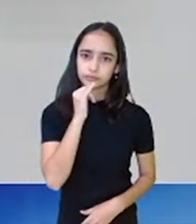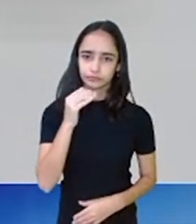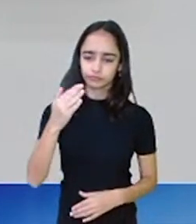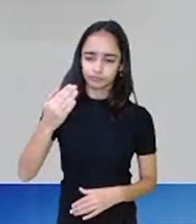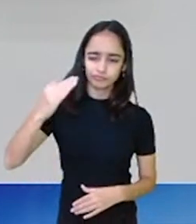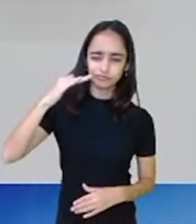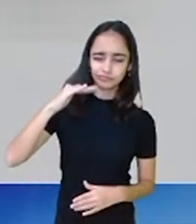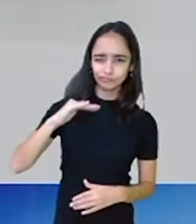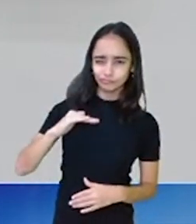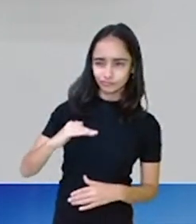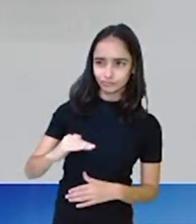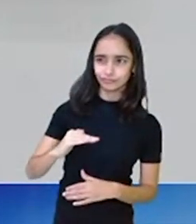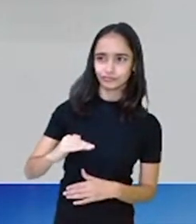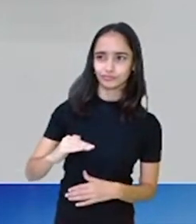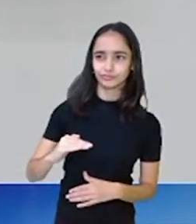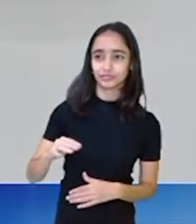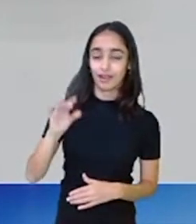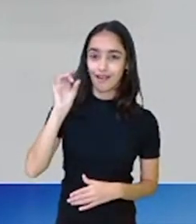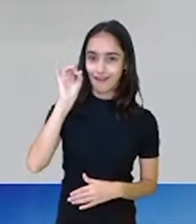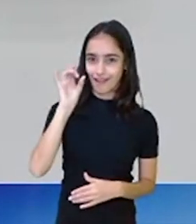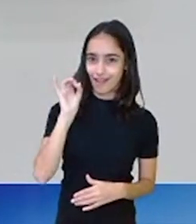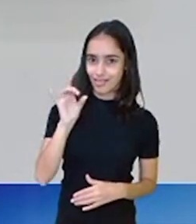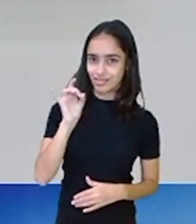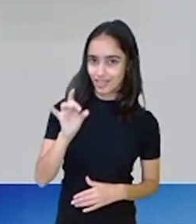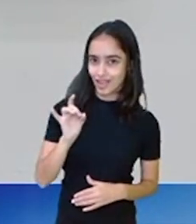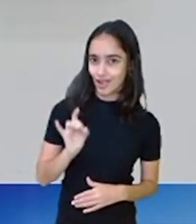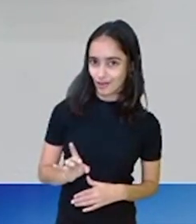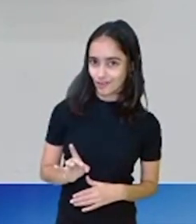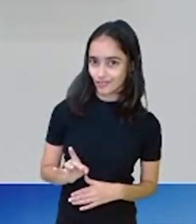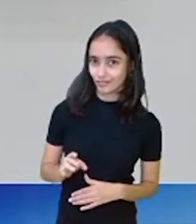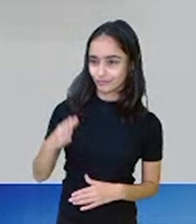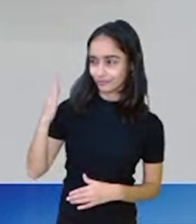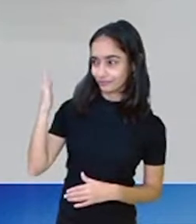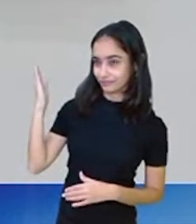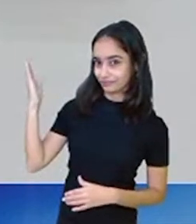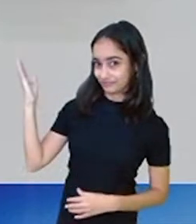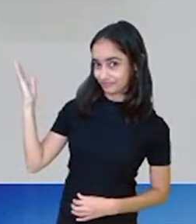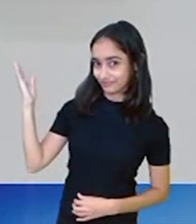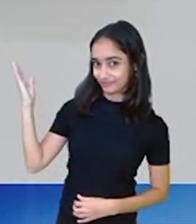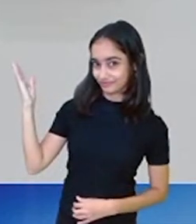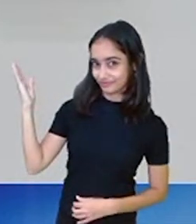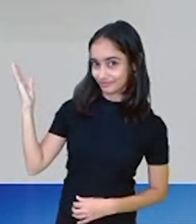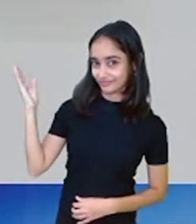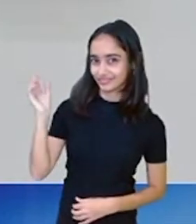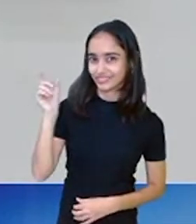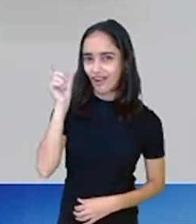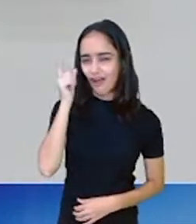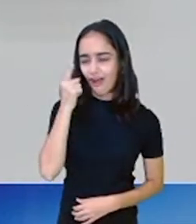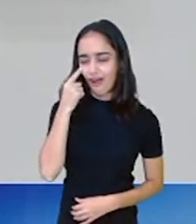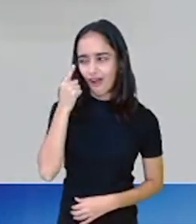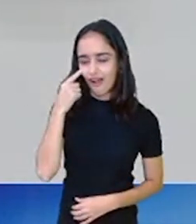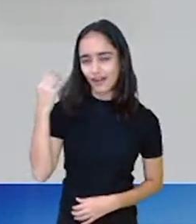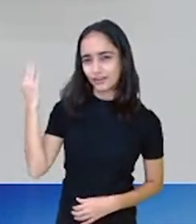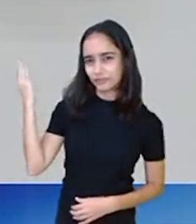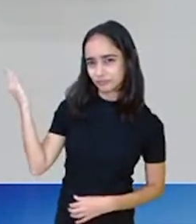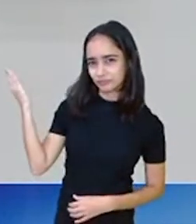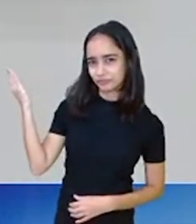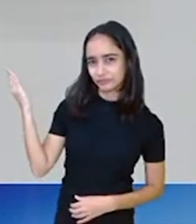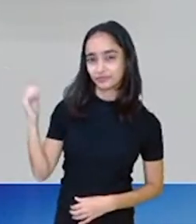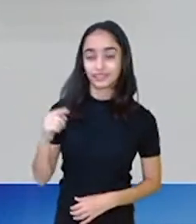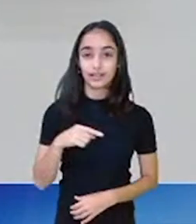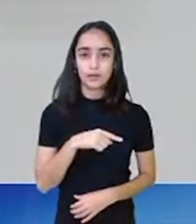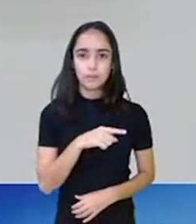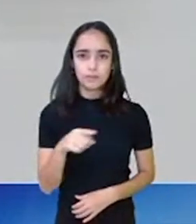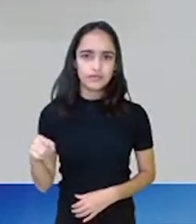você observar de cada um desses pontos dos quais eu estou falando. Vamos analisar cada um agora, justamente para você não ter